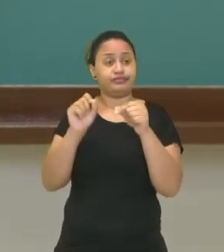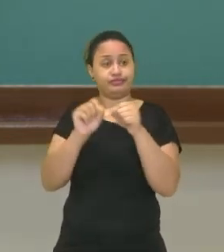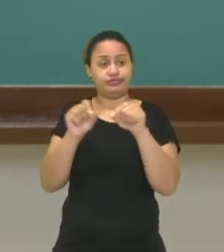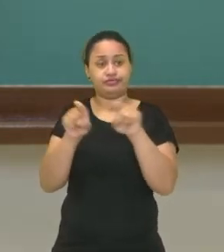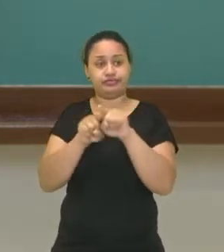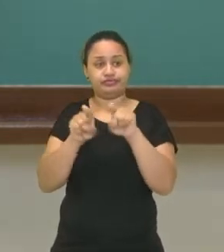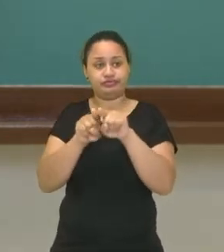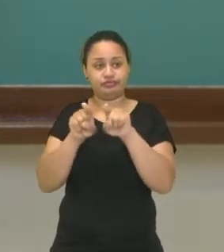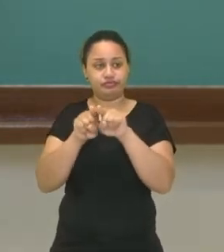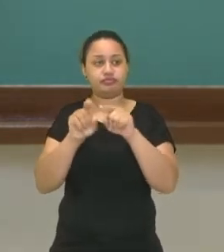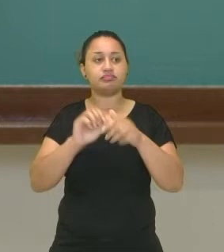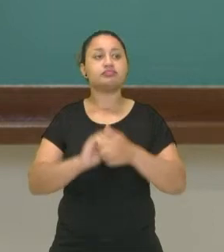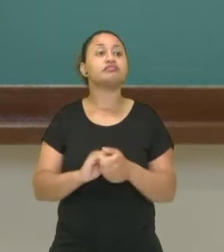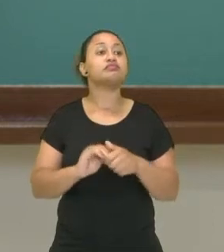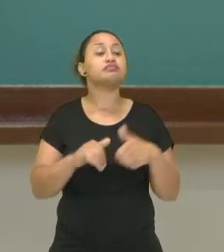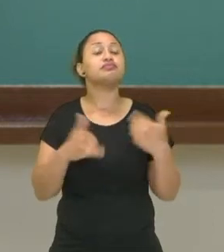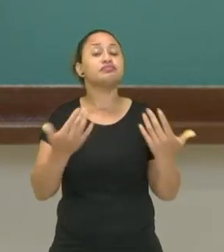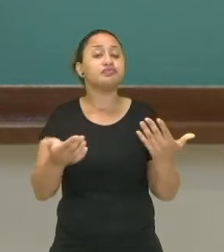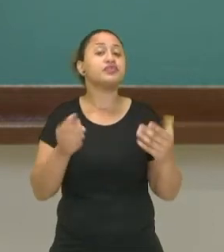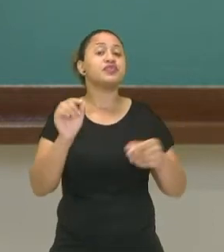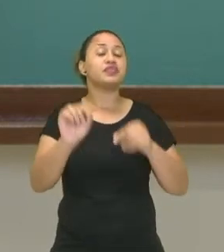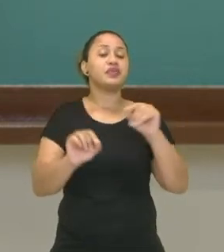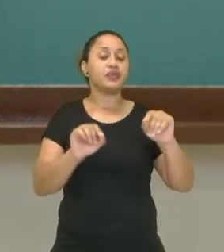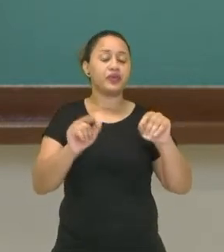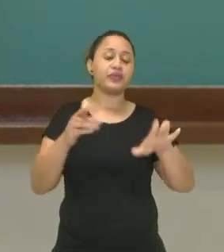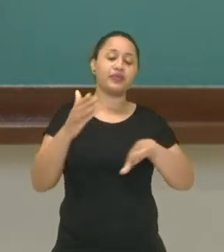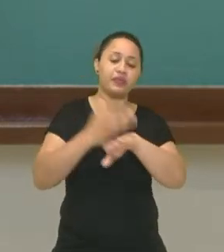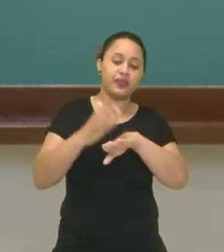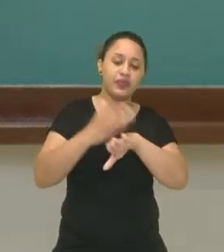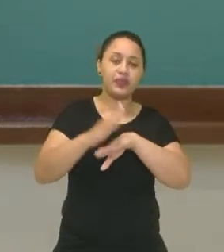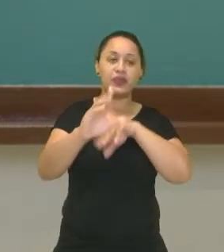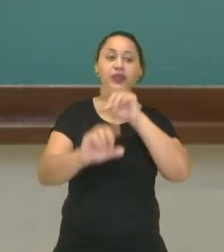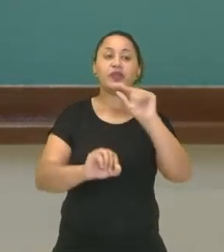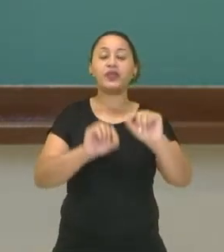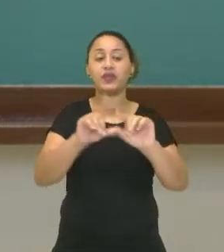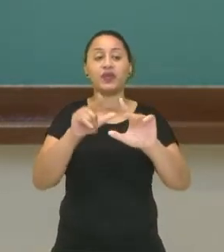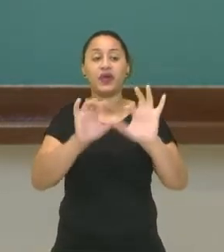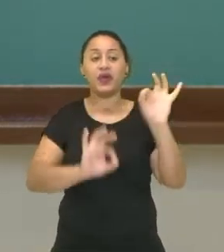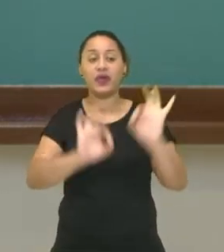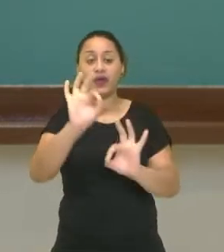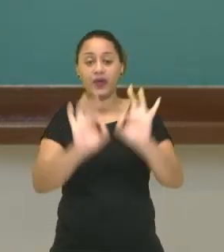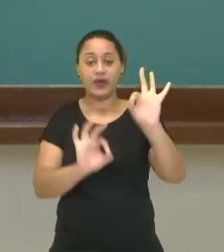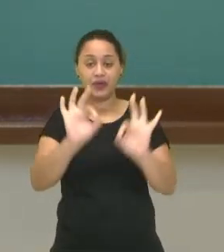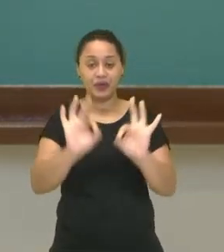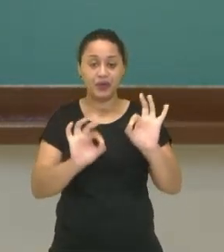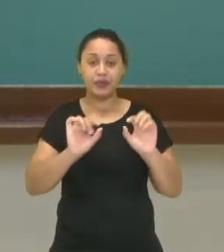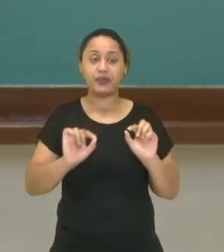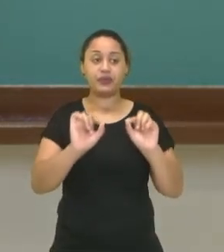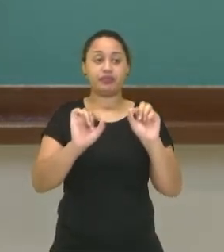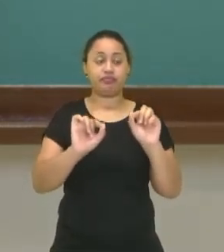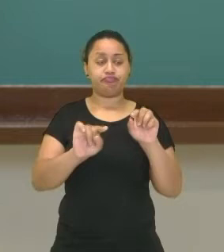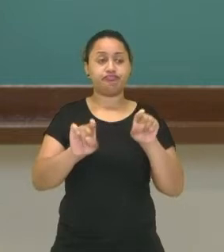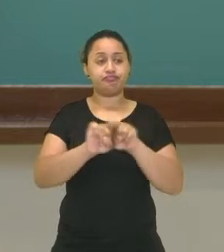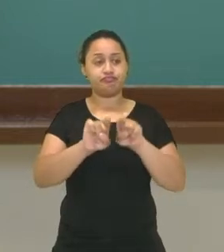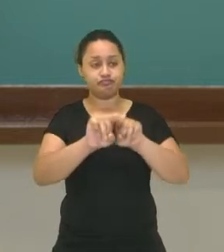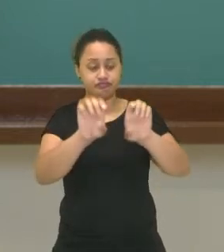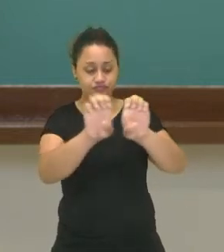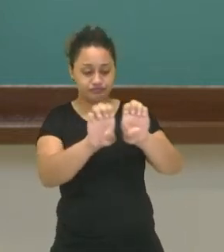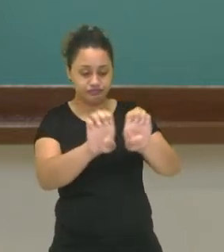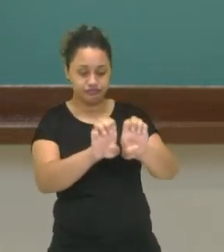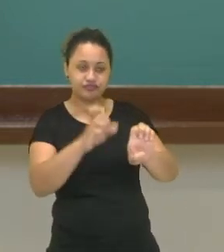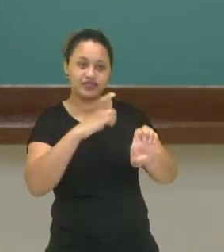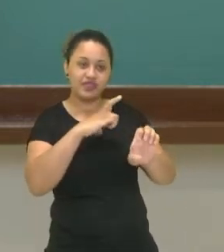físico. Então, a ginástica de condicionamento, ela é planejada, tá? E estruturada